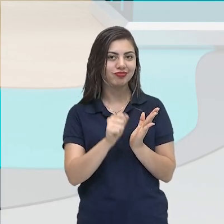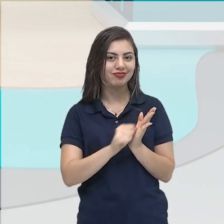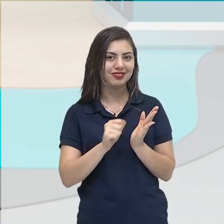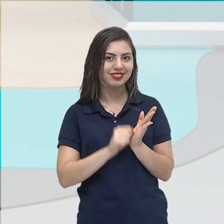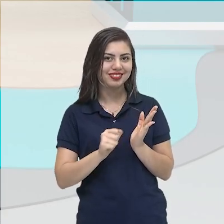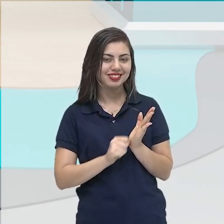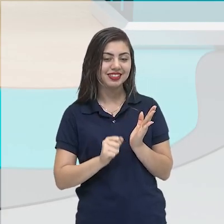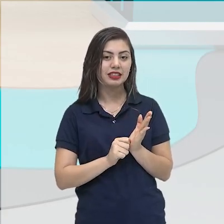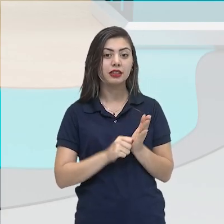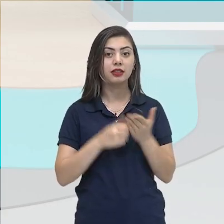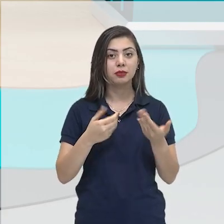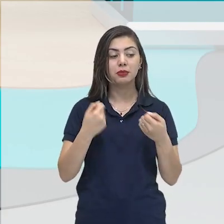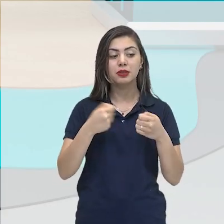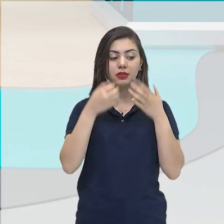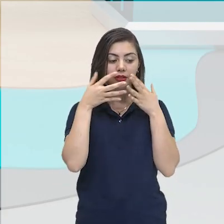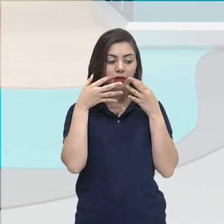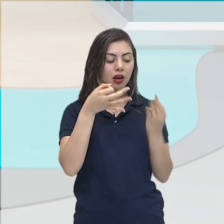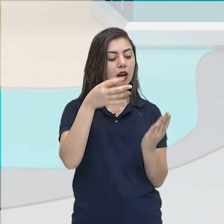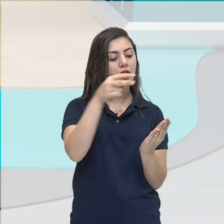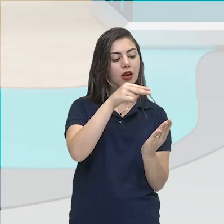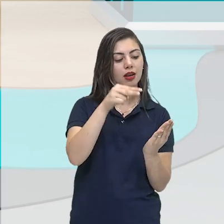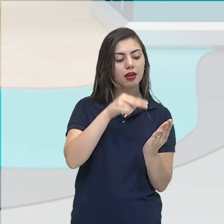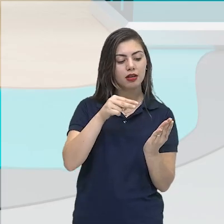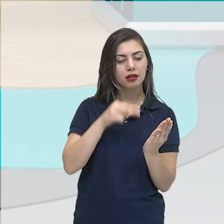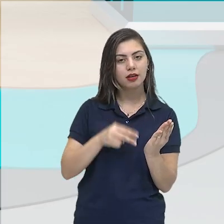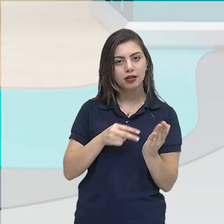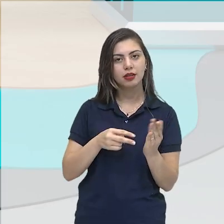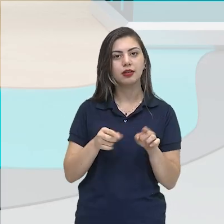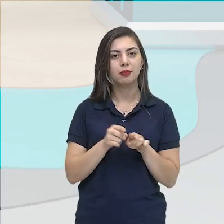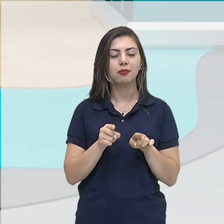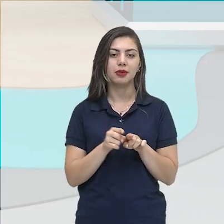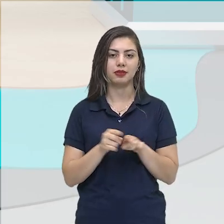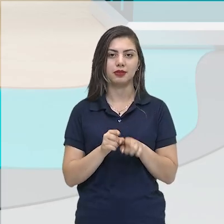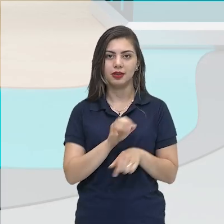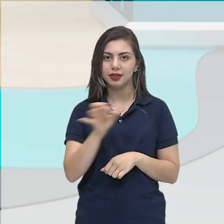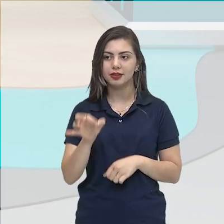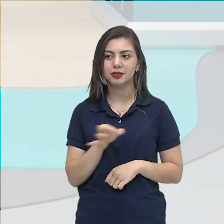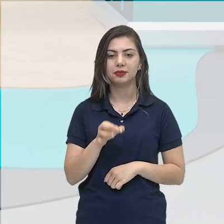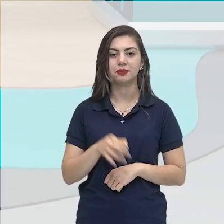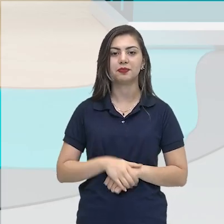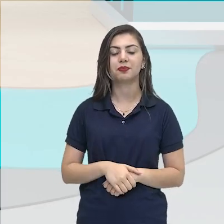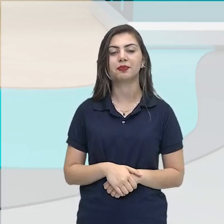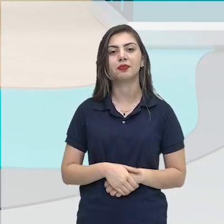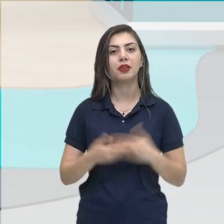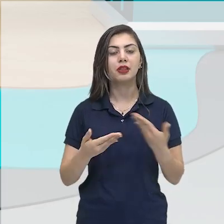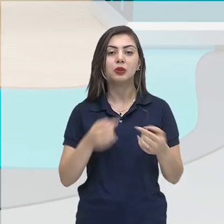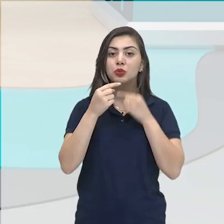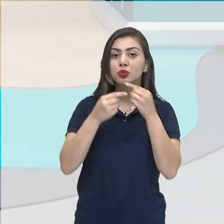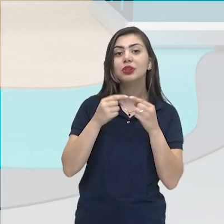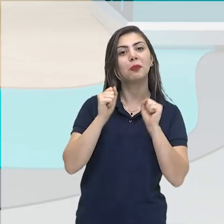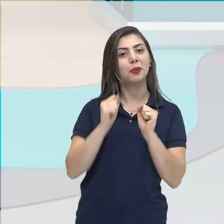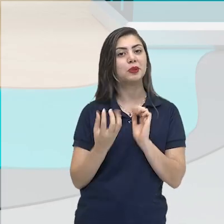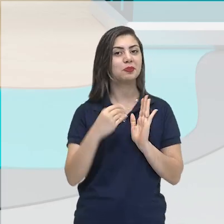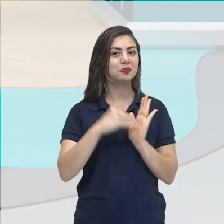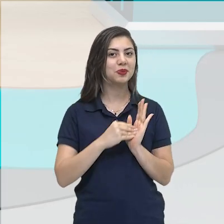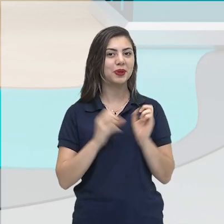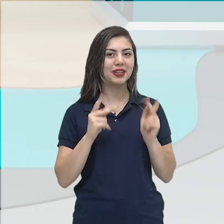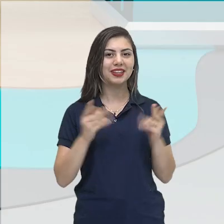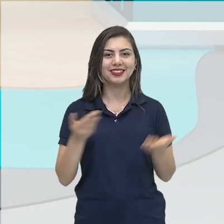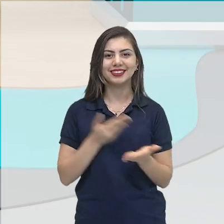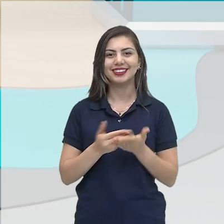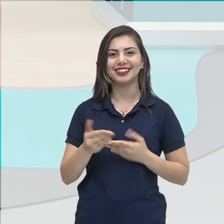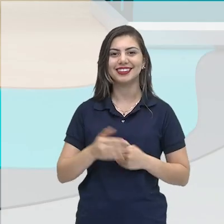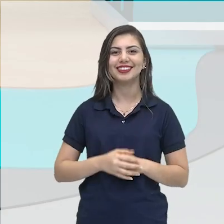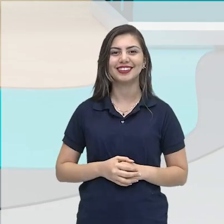caneta, façam as suas anotações, olhem as anotações que vocês fizeram durante as nossas aulas, tá bom? E já anota a dúvida